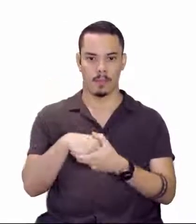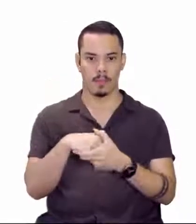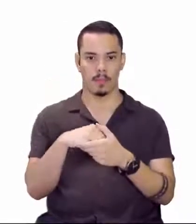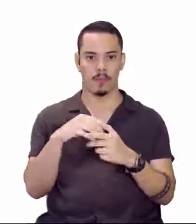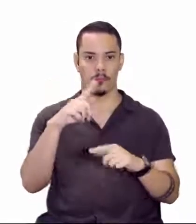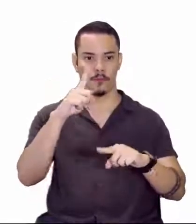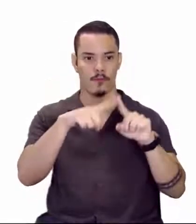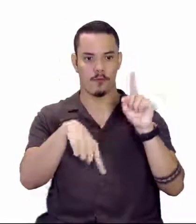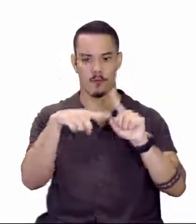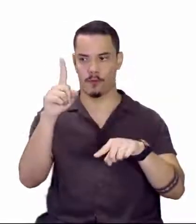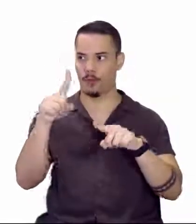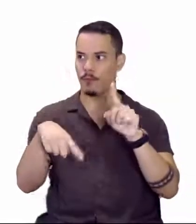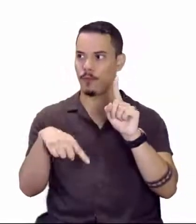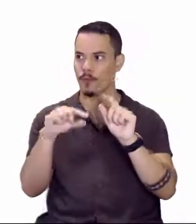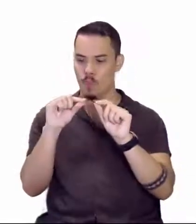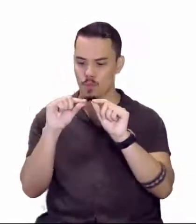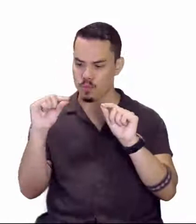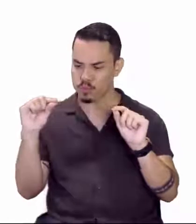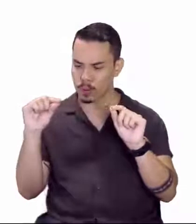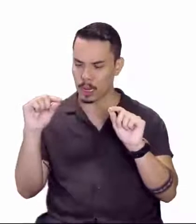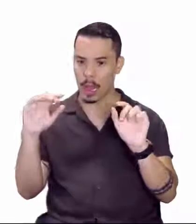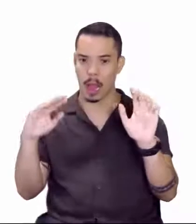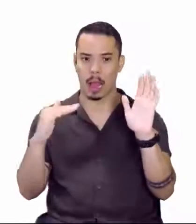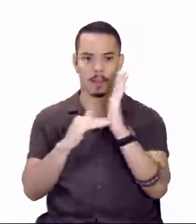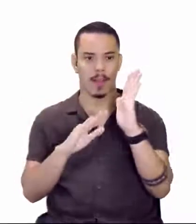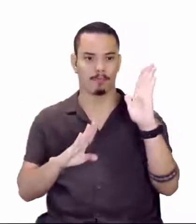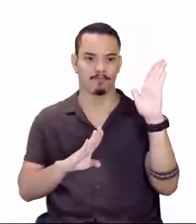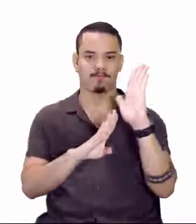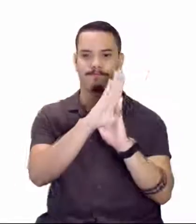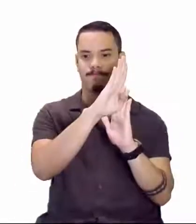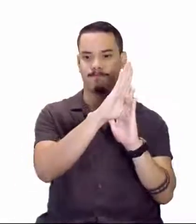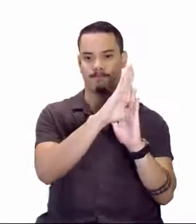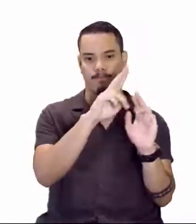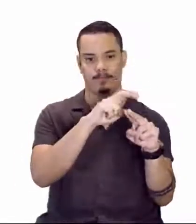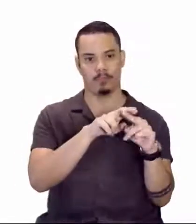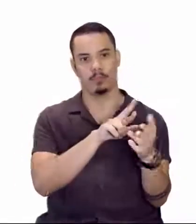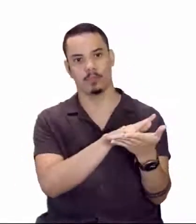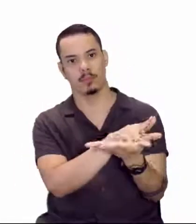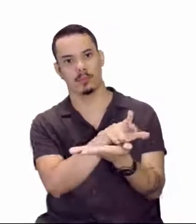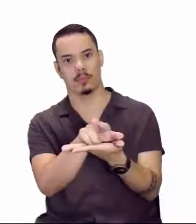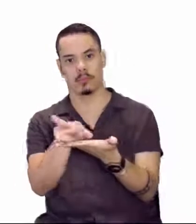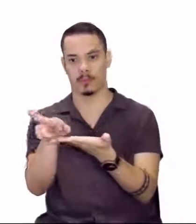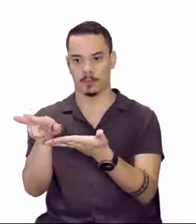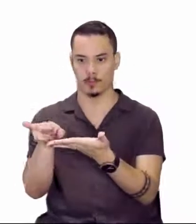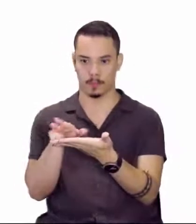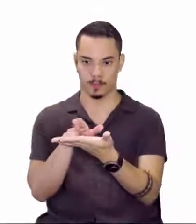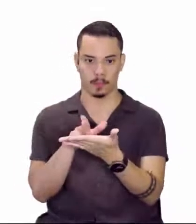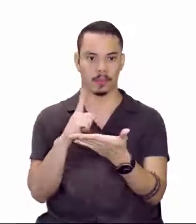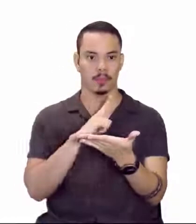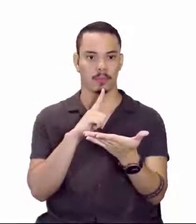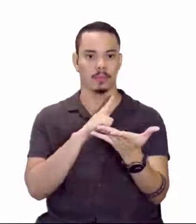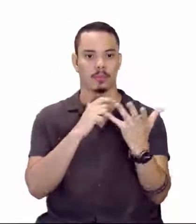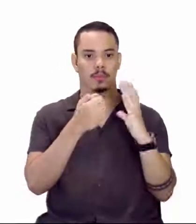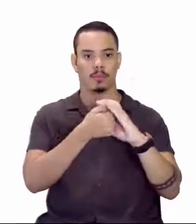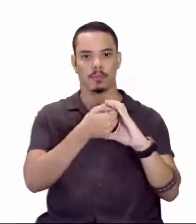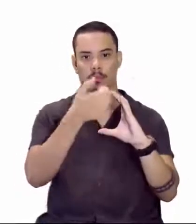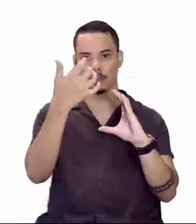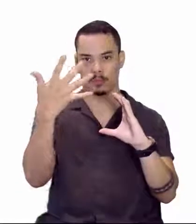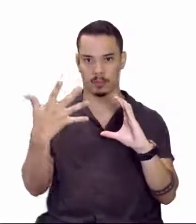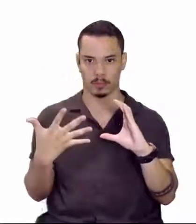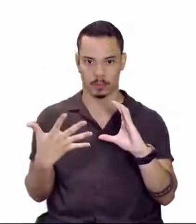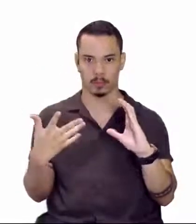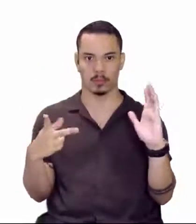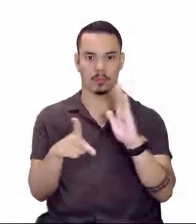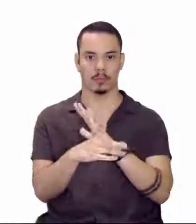mínimo ao máximo e vice-versa. Então, são várias propriedades, ou seja, características